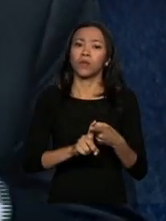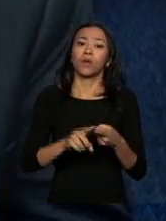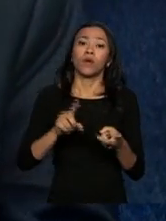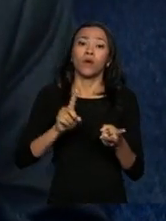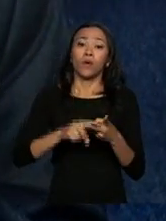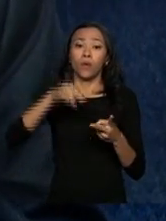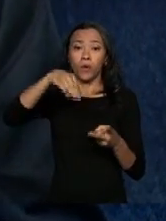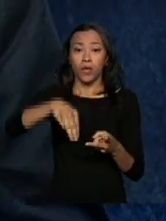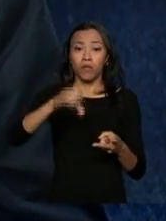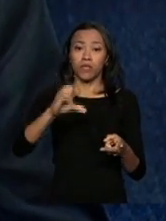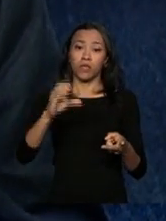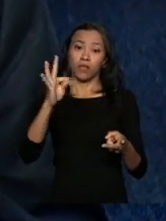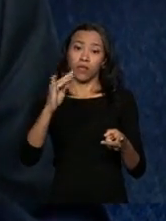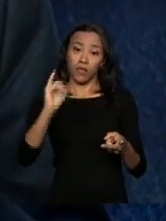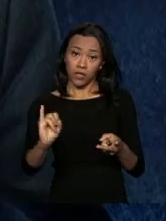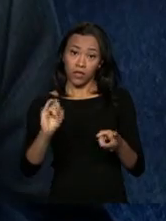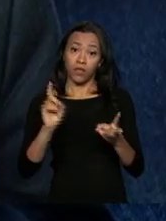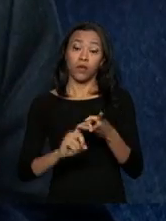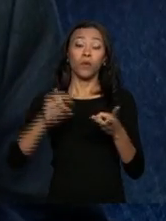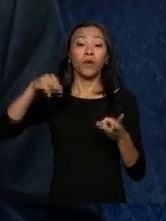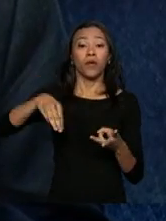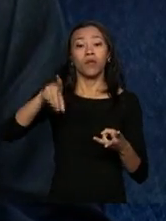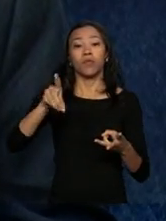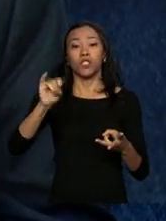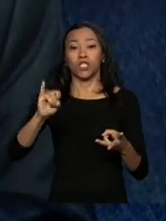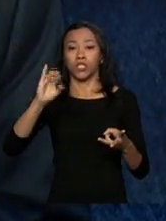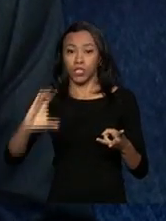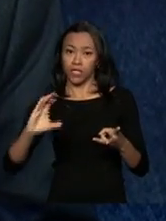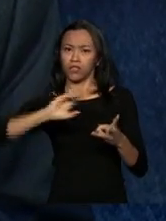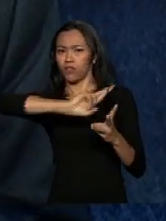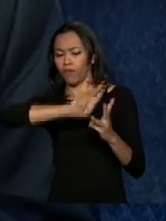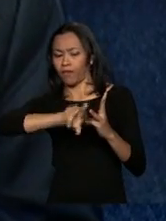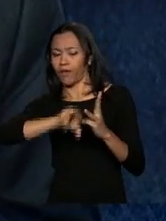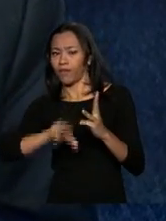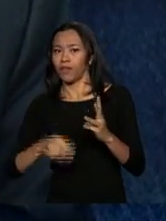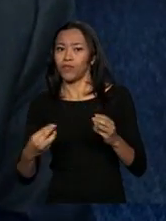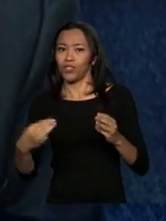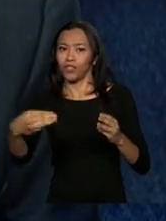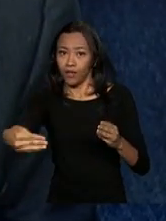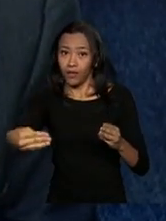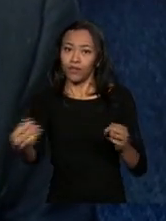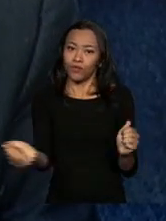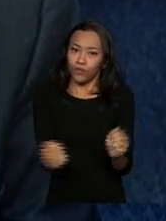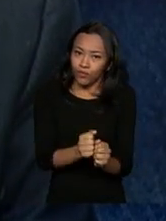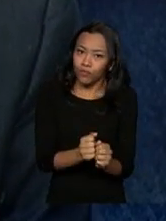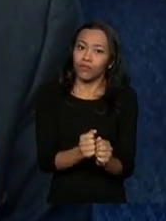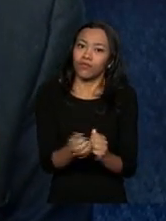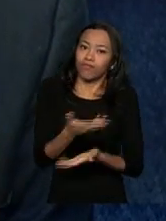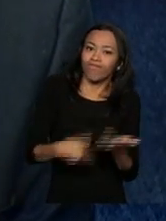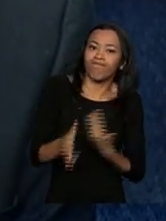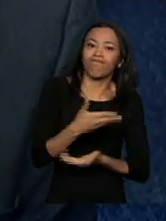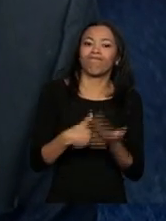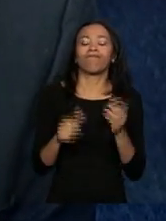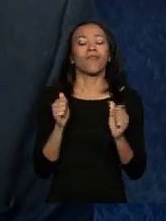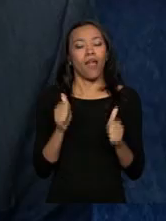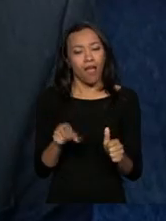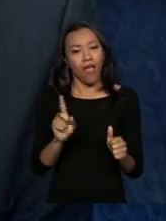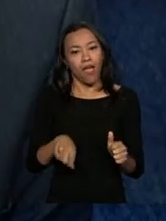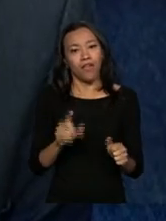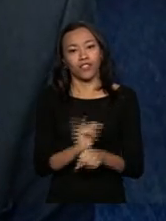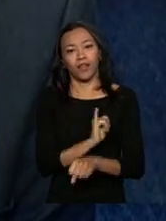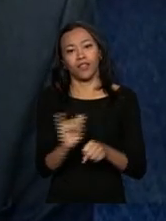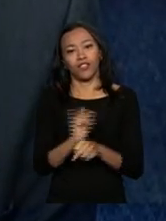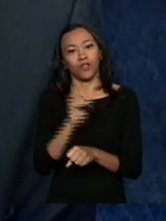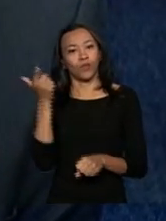os e comunicações que são os Ministérios que de alguma forma aportam tecnologia e pensam no desenvolvimento mais integral é a maneira que nós temos de